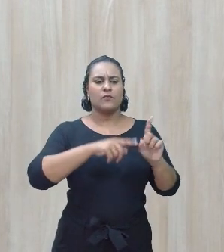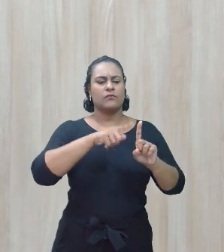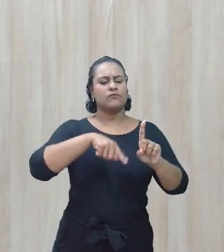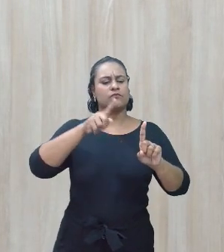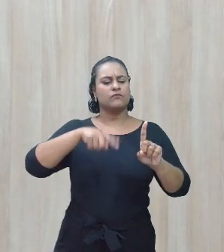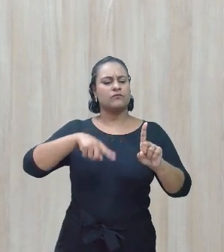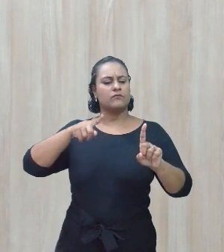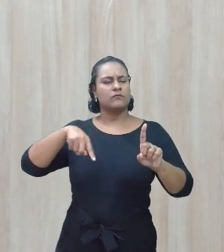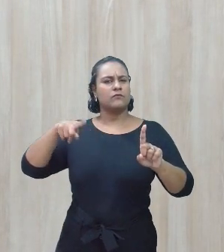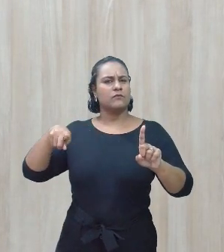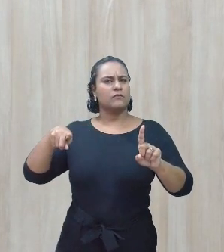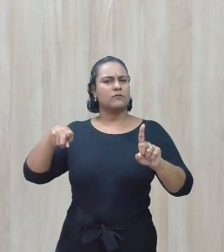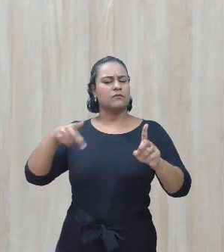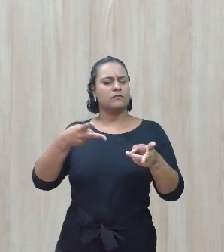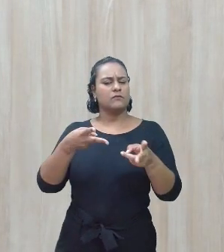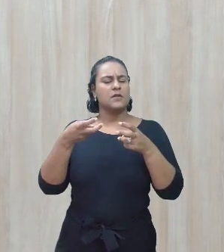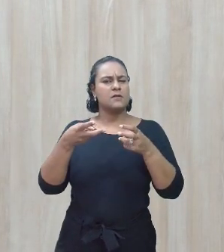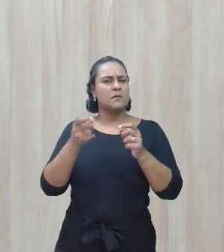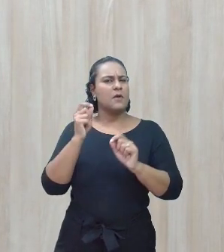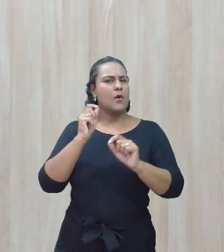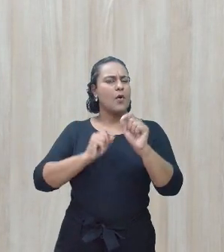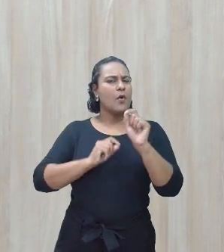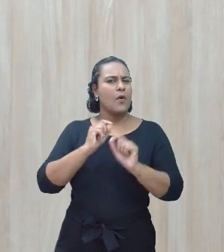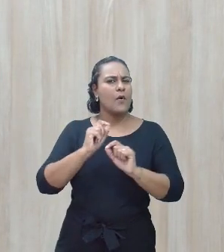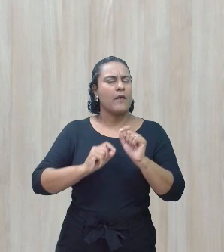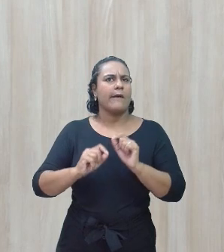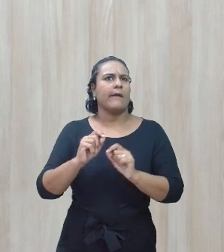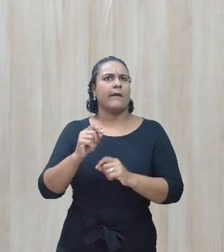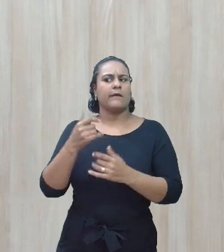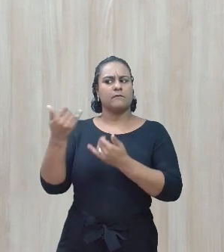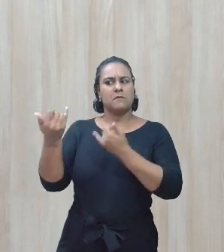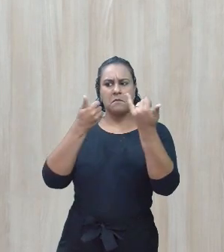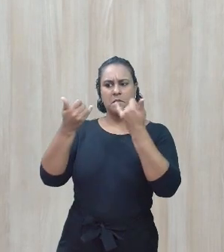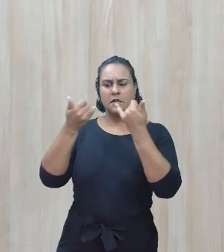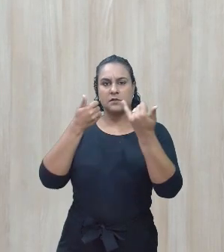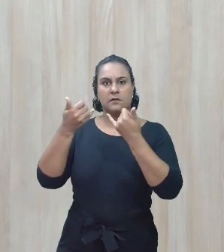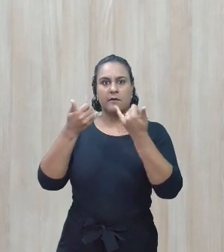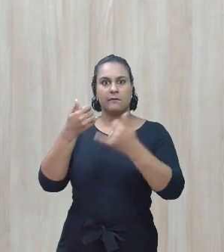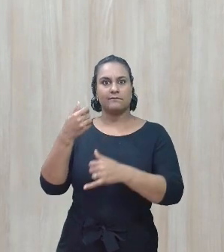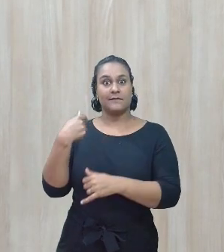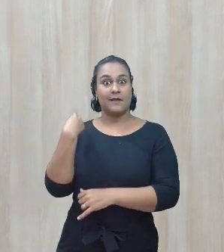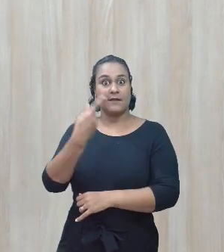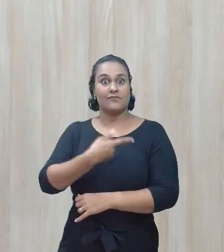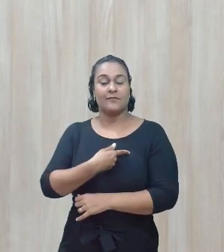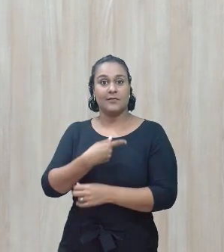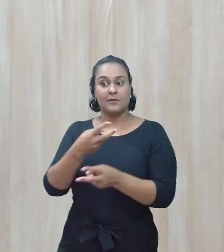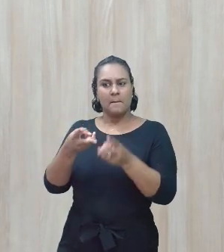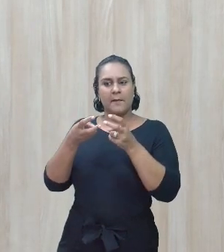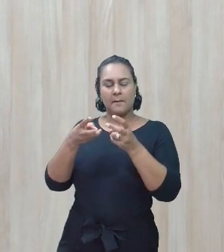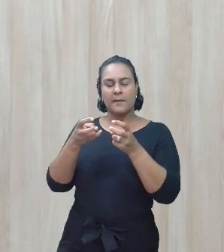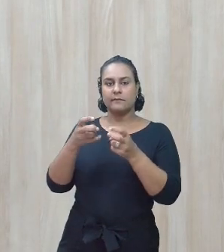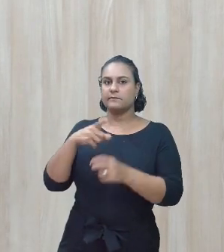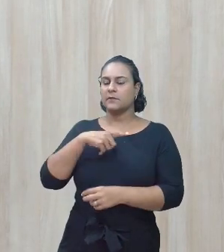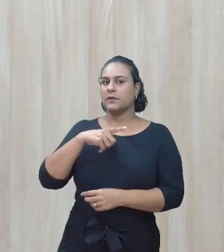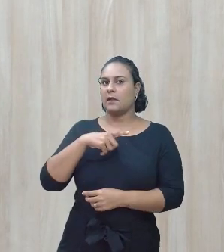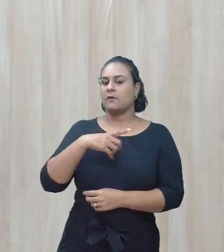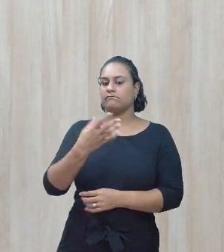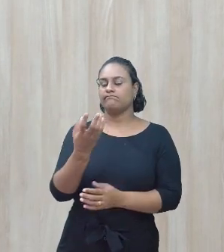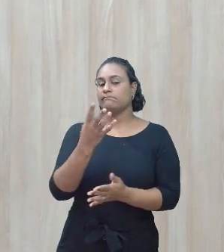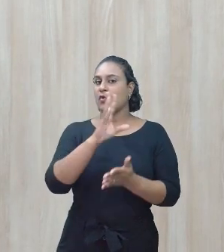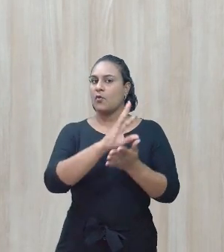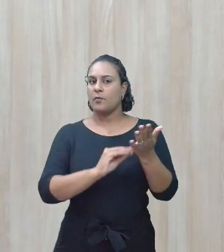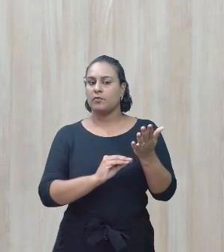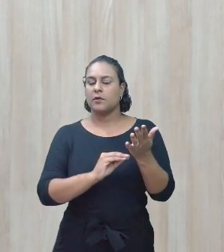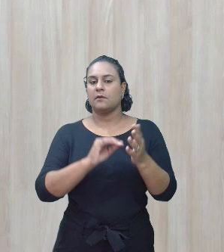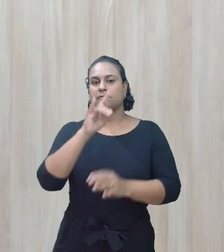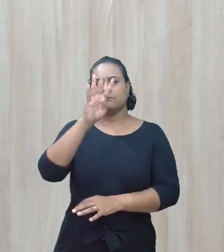percebemos como que essas tabelas podem aparecer, passar a informação para a gente. A gente viu que existe um modelo de tabela onde a informação é